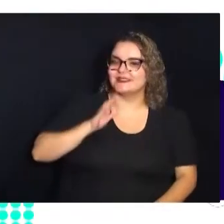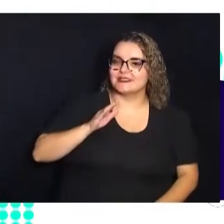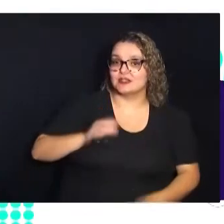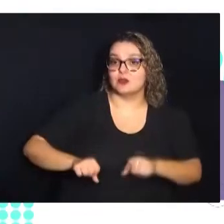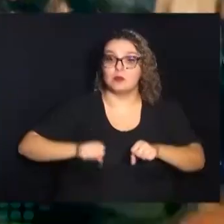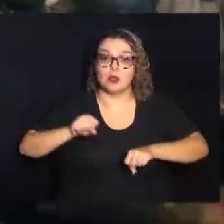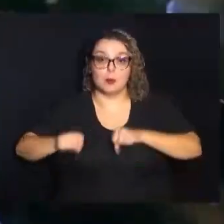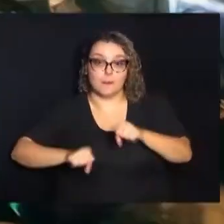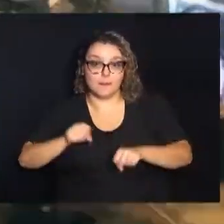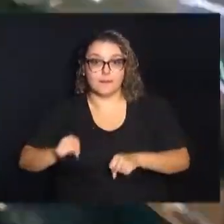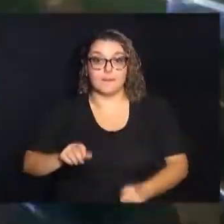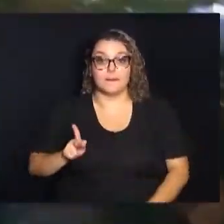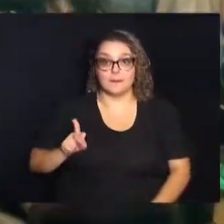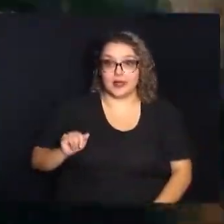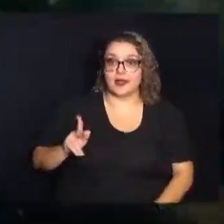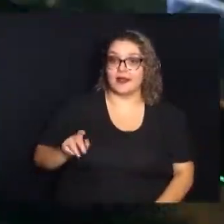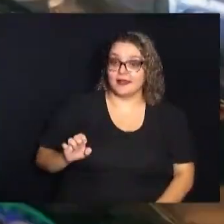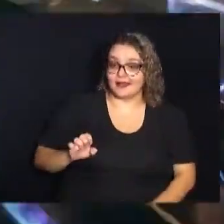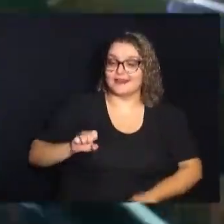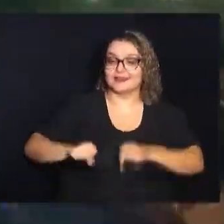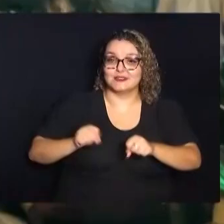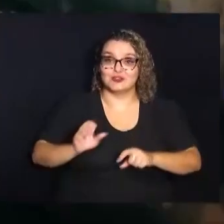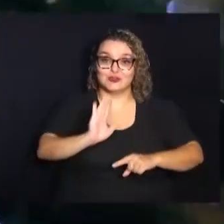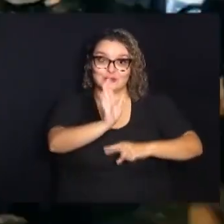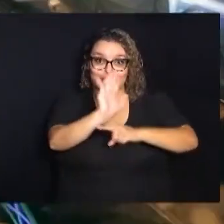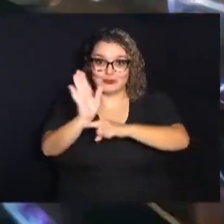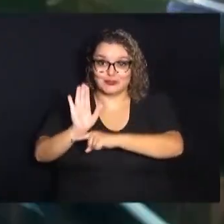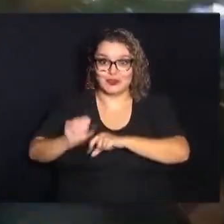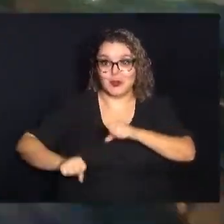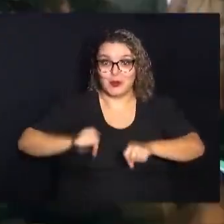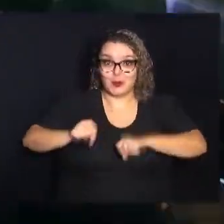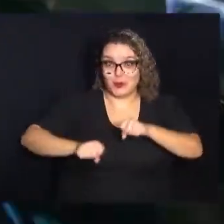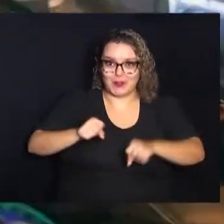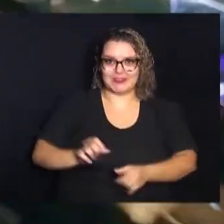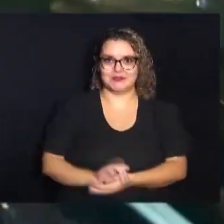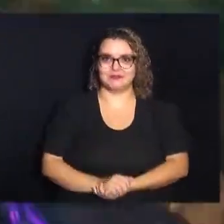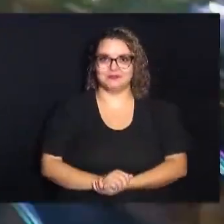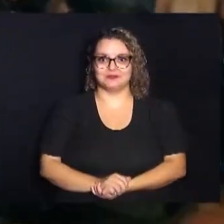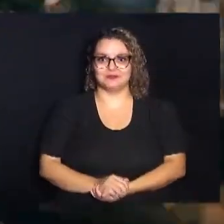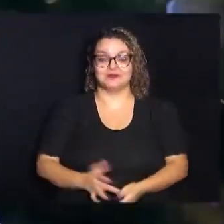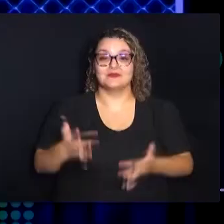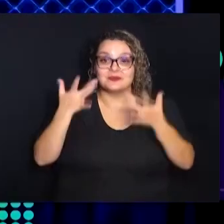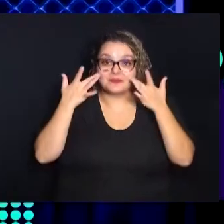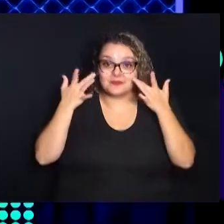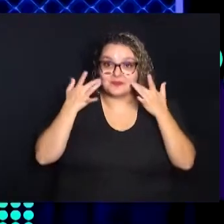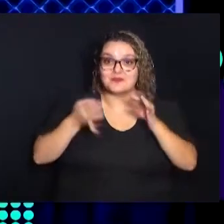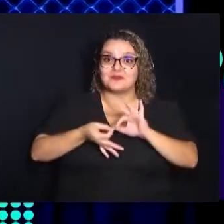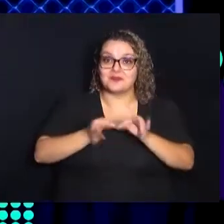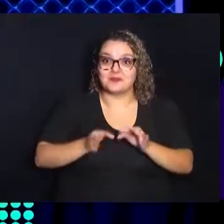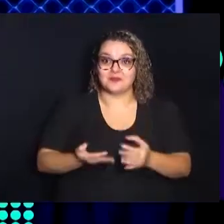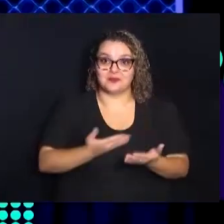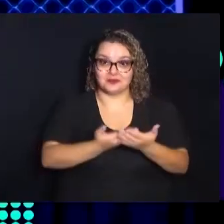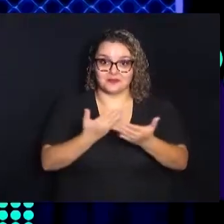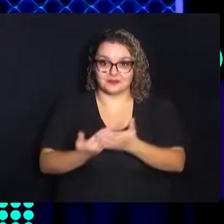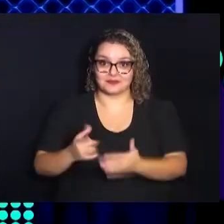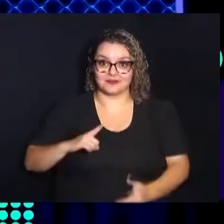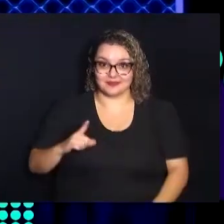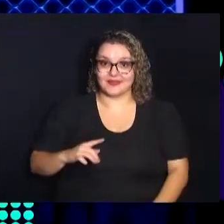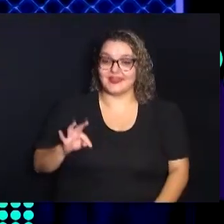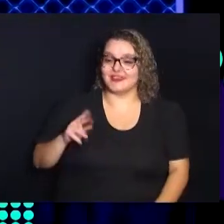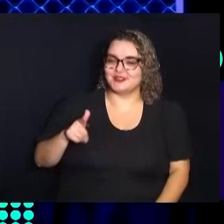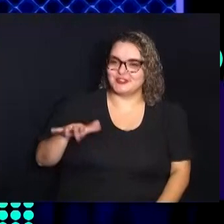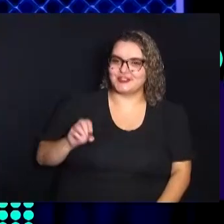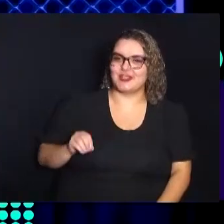é gratuita. Bike Cine, cinema movido a bicicletas. E no Teatro Oficina do Estudante